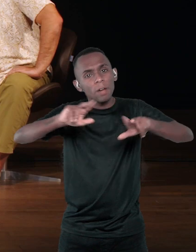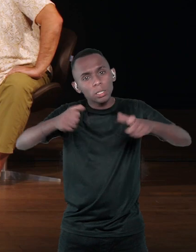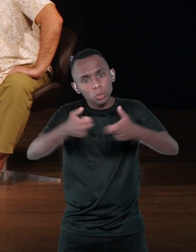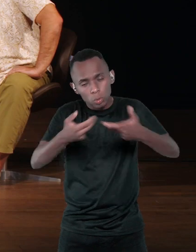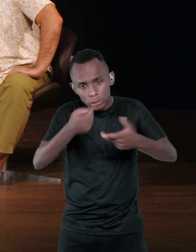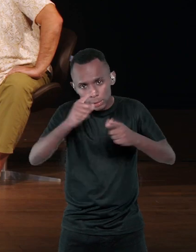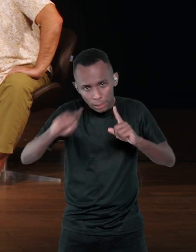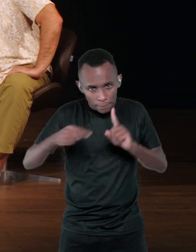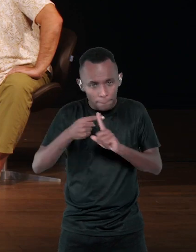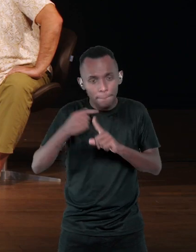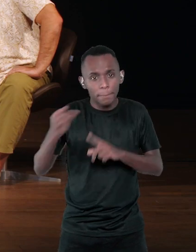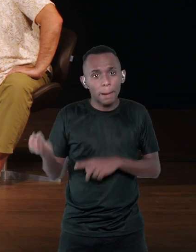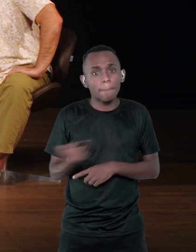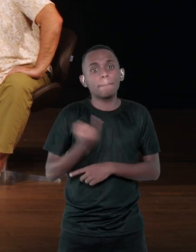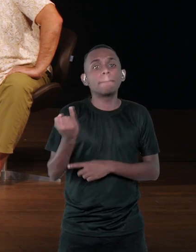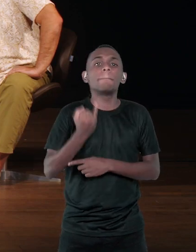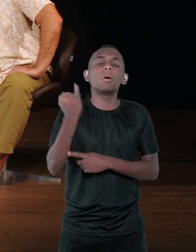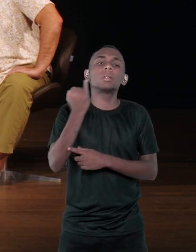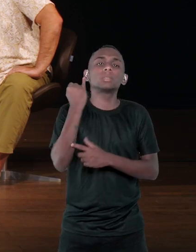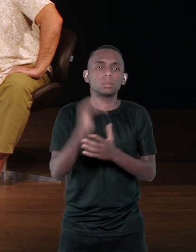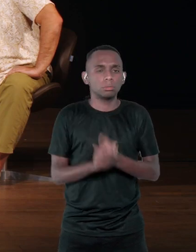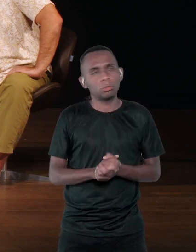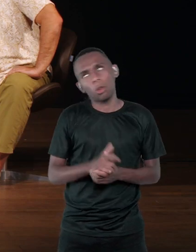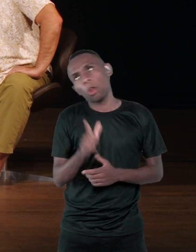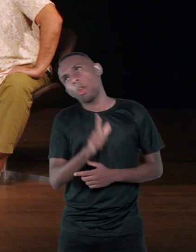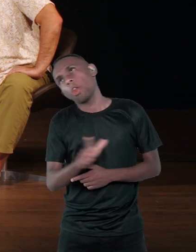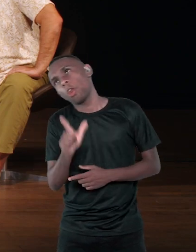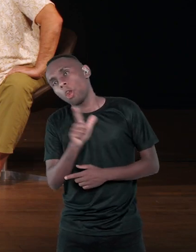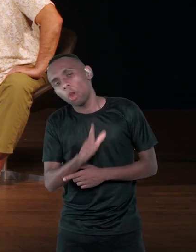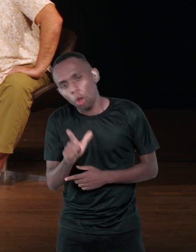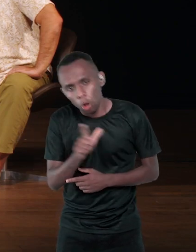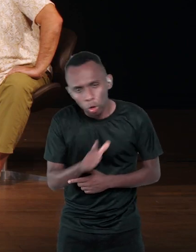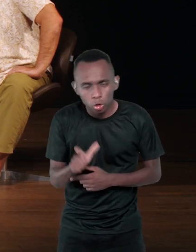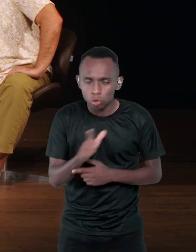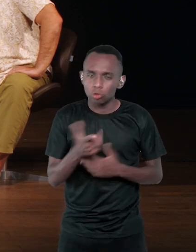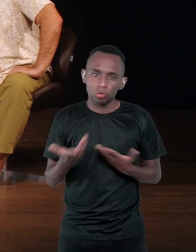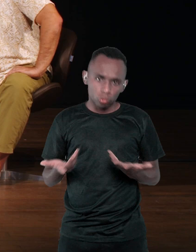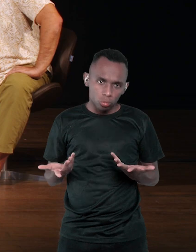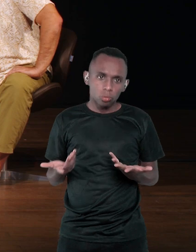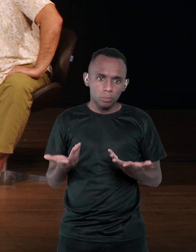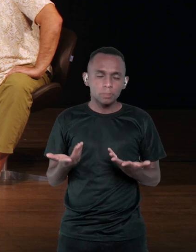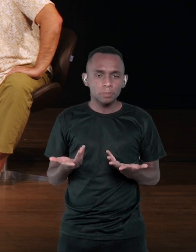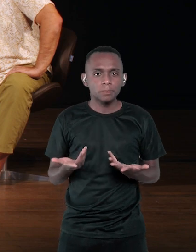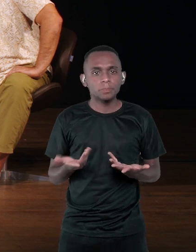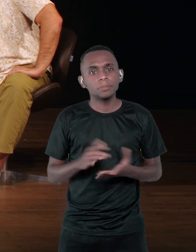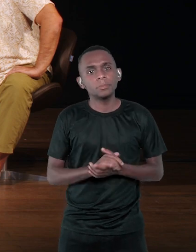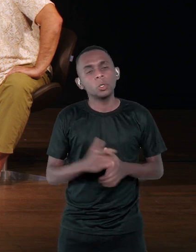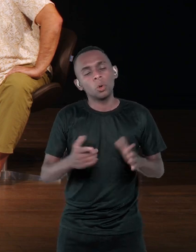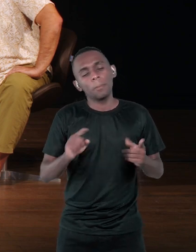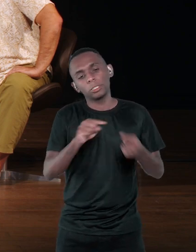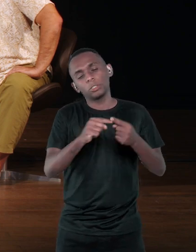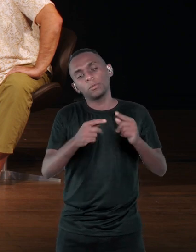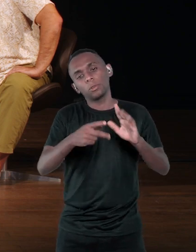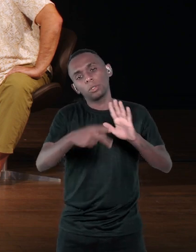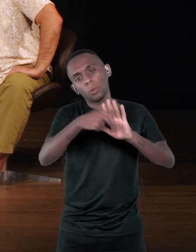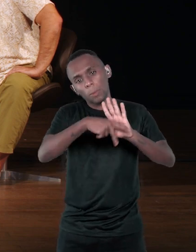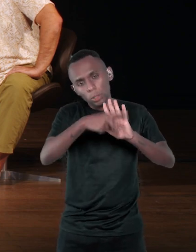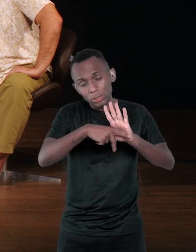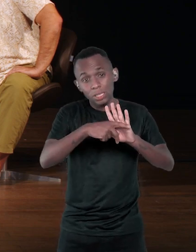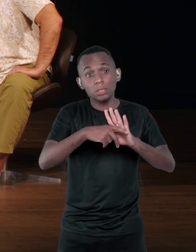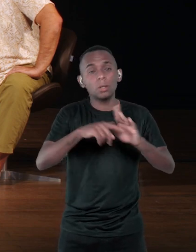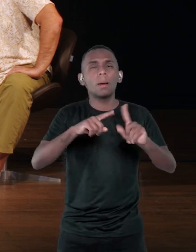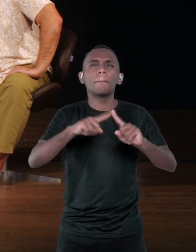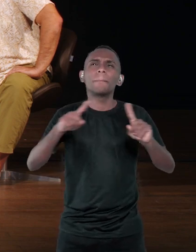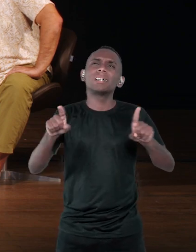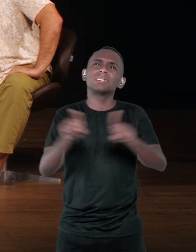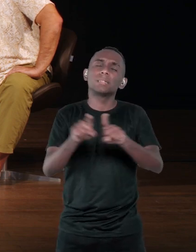de vista educativo e ambiental, óbvio, que é o cerne do problema, do programa, como questões